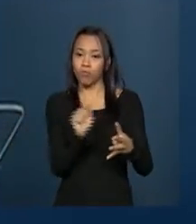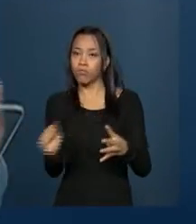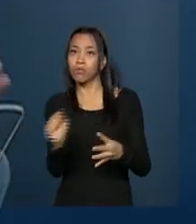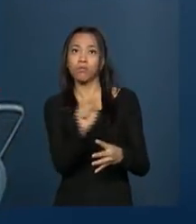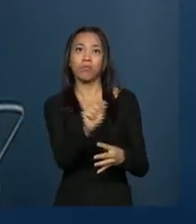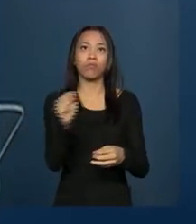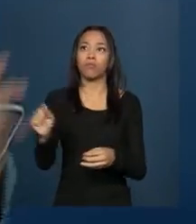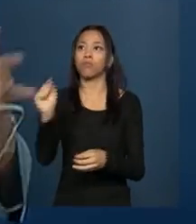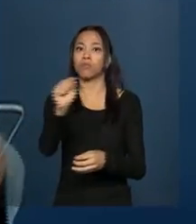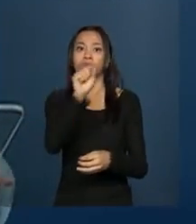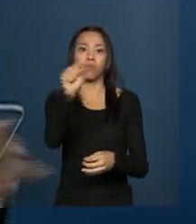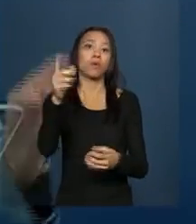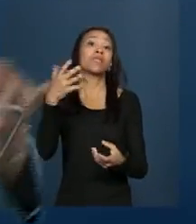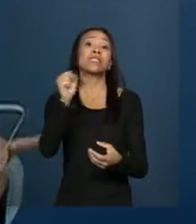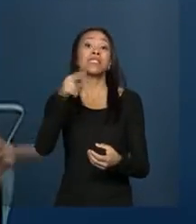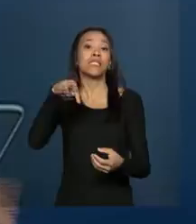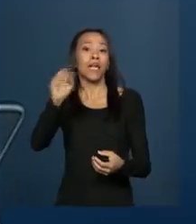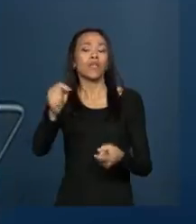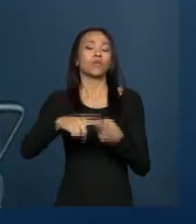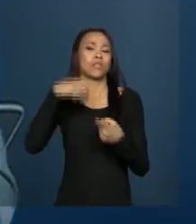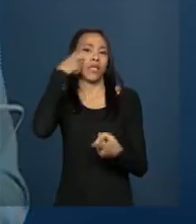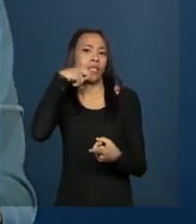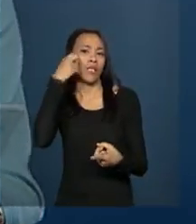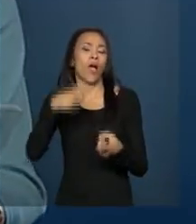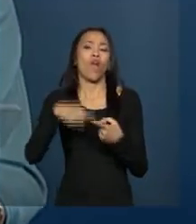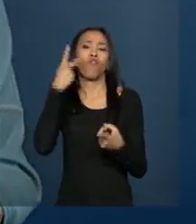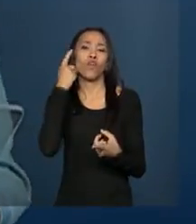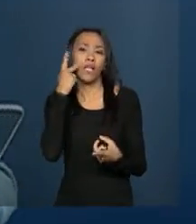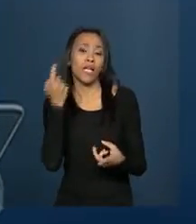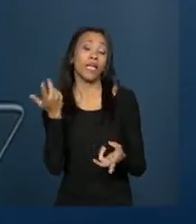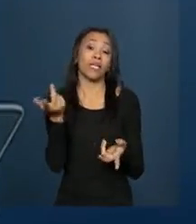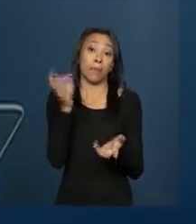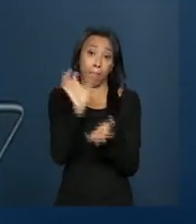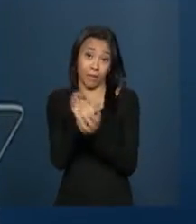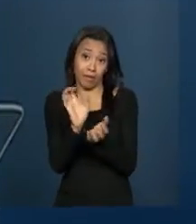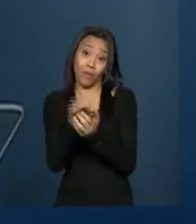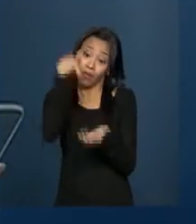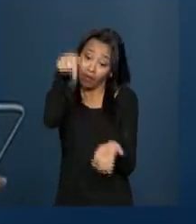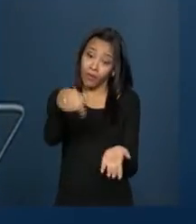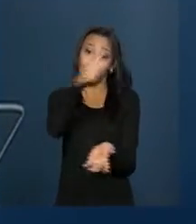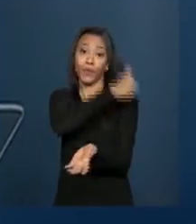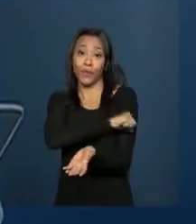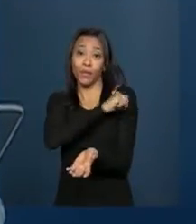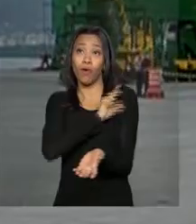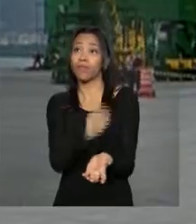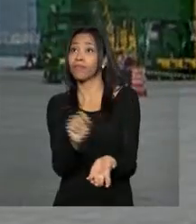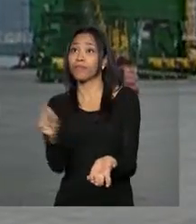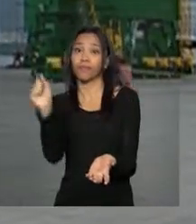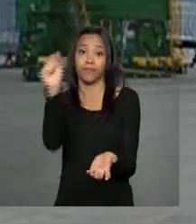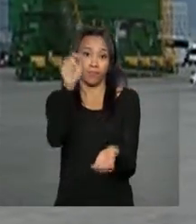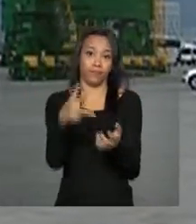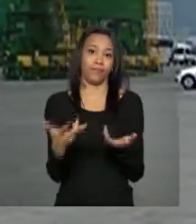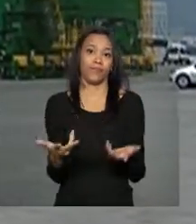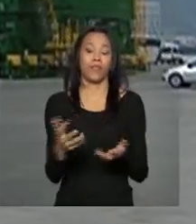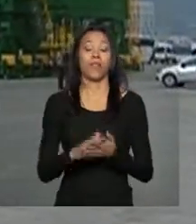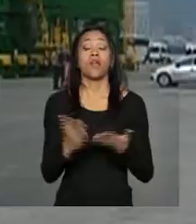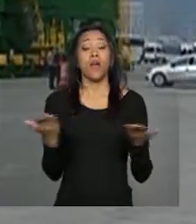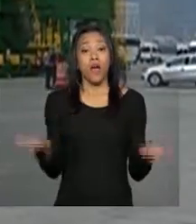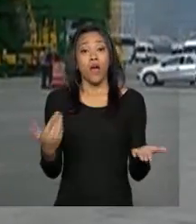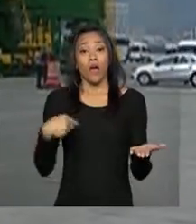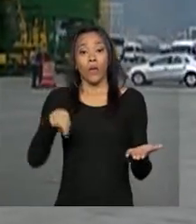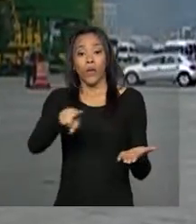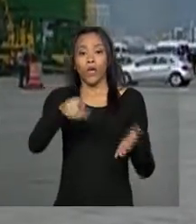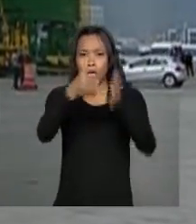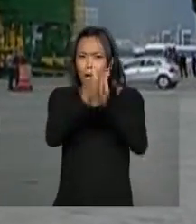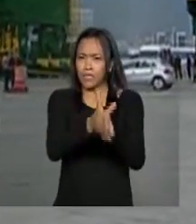nos portos de Santos, Natal, Fortaleza, em Pernambuco e aqui no Rio de Janeiro com essa obra maravilhosa. A expectativa é que a